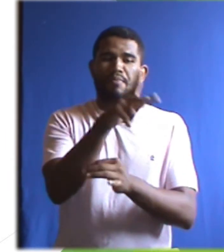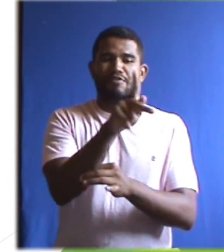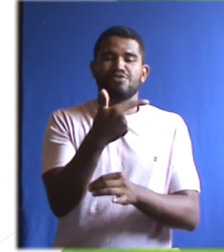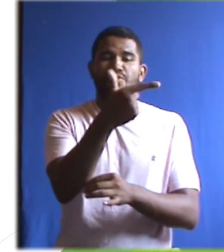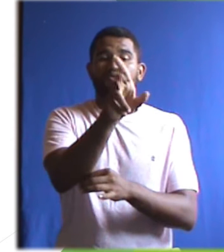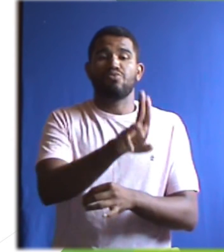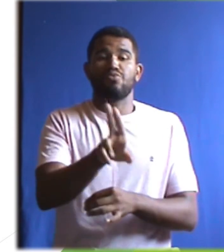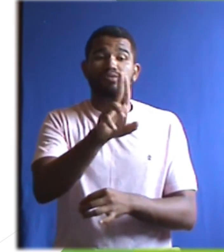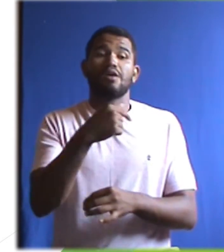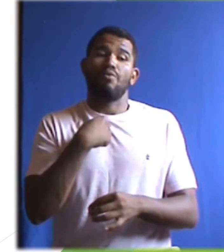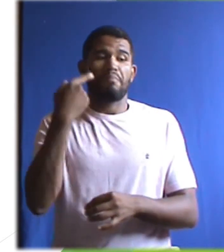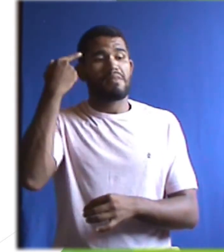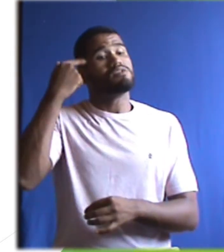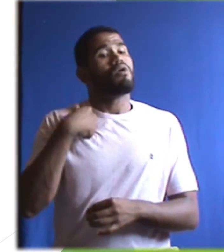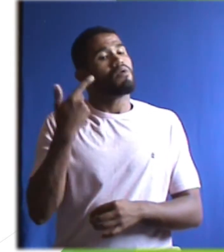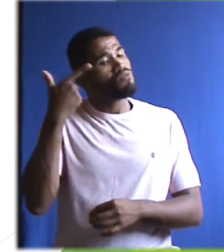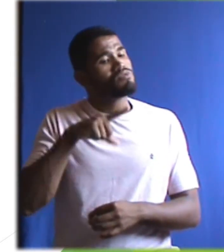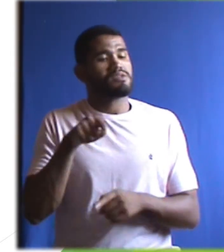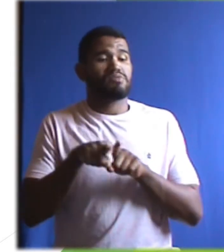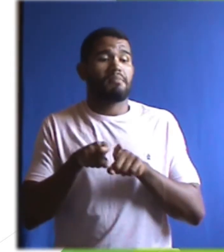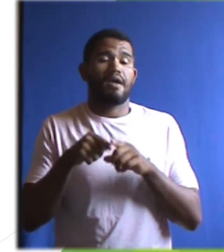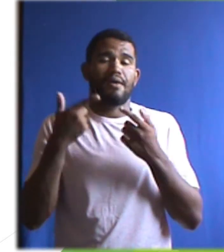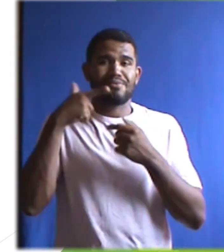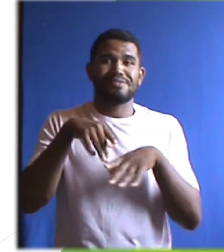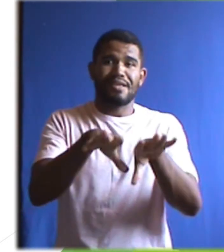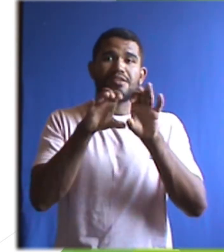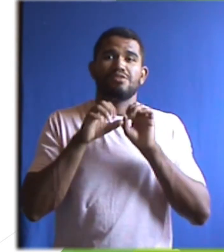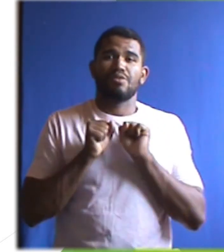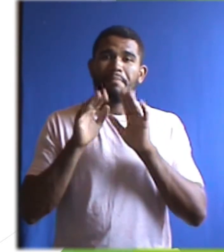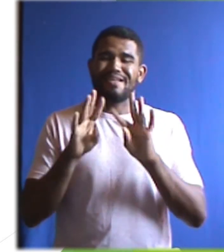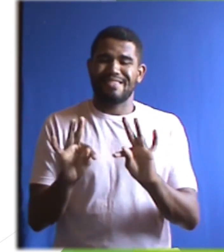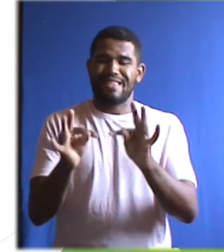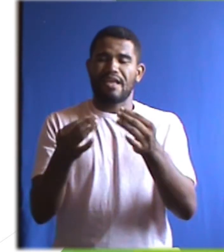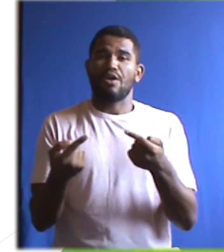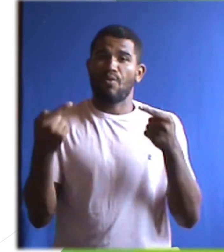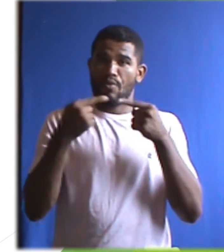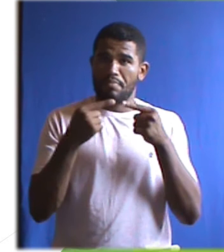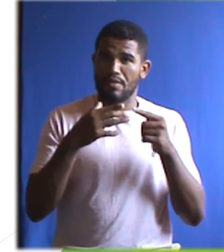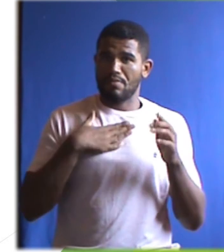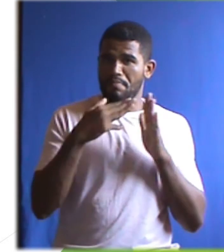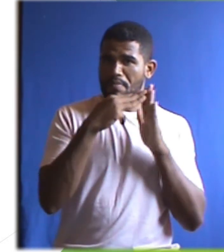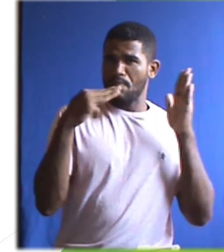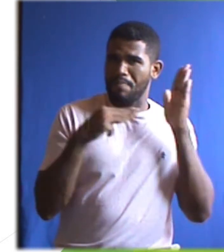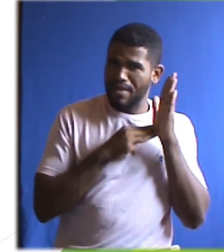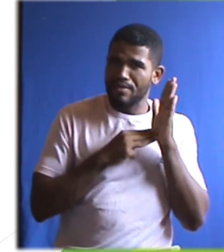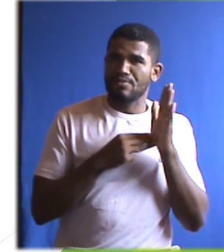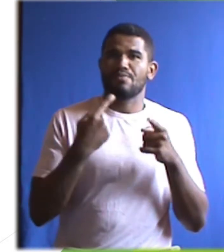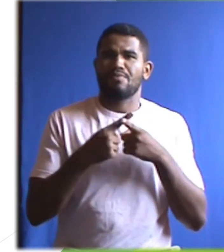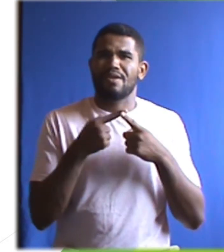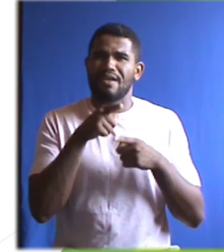que as técnicas são do seu domínio, as práticas você consegue executar, e aquilo ali tem